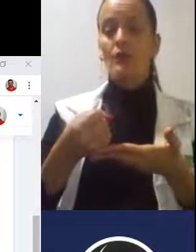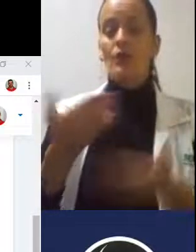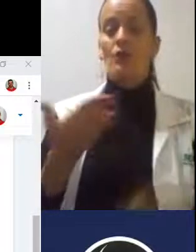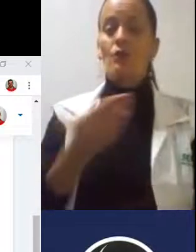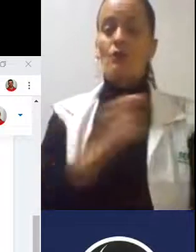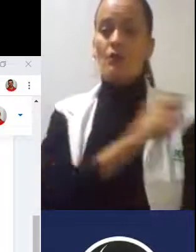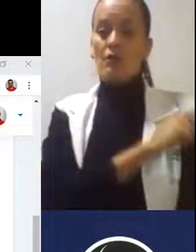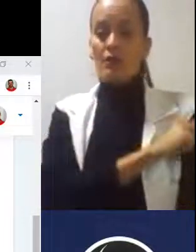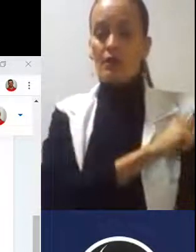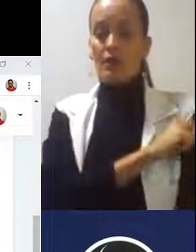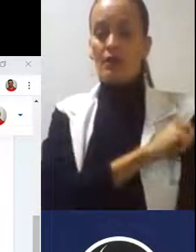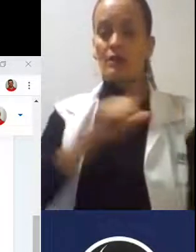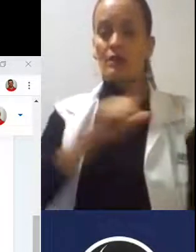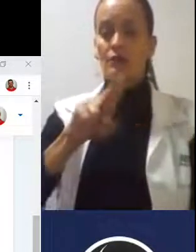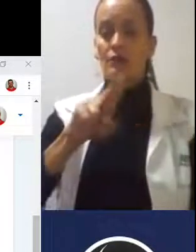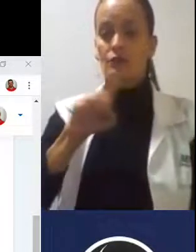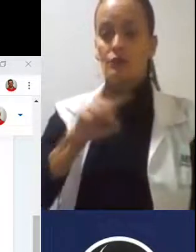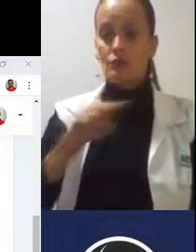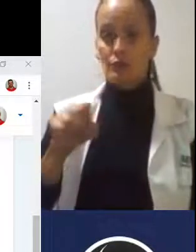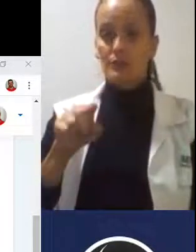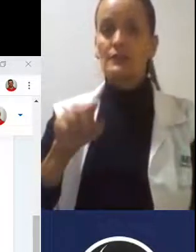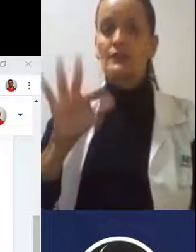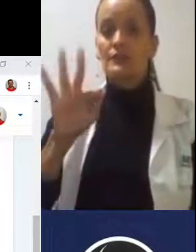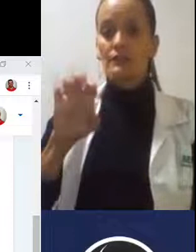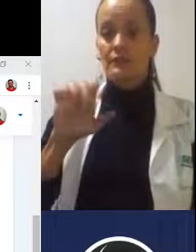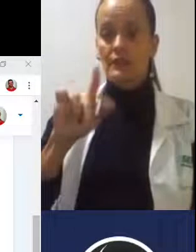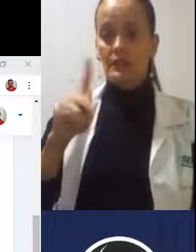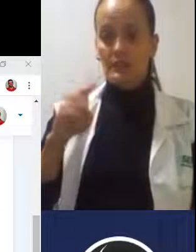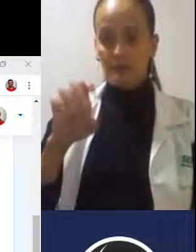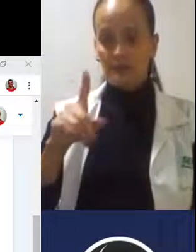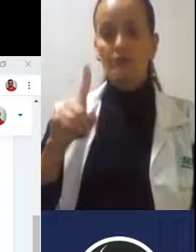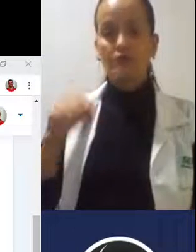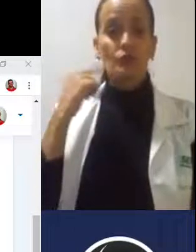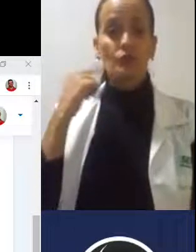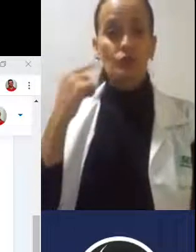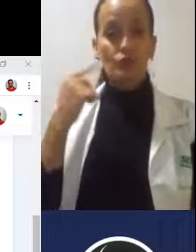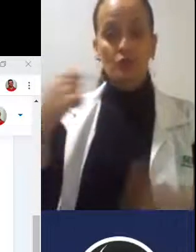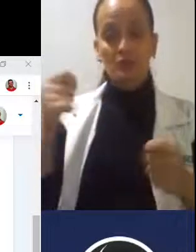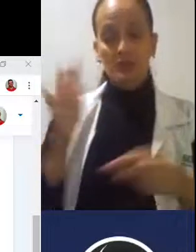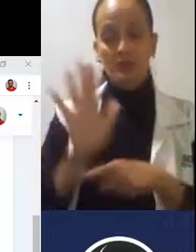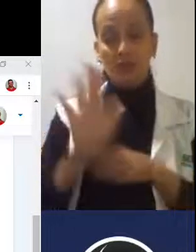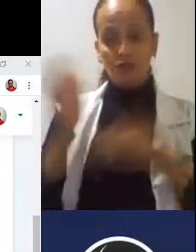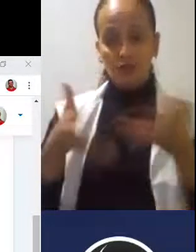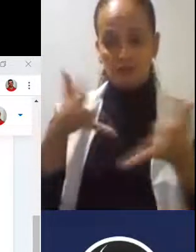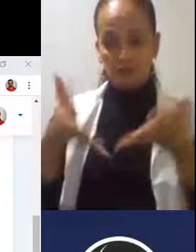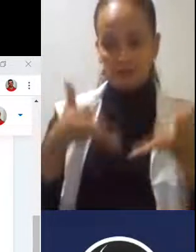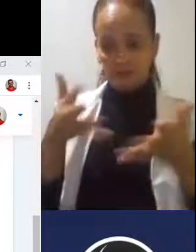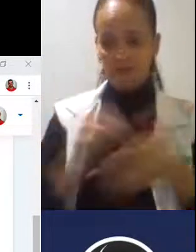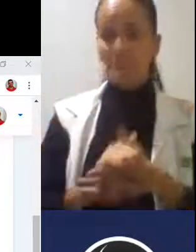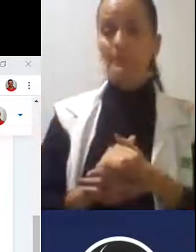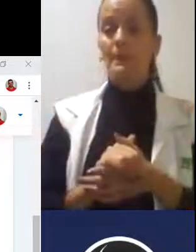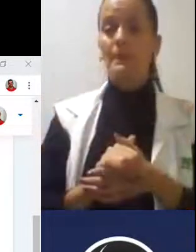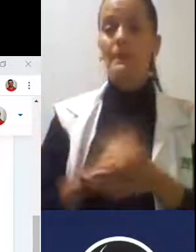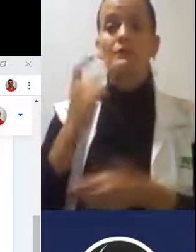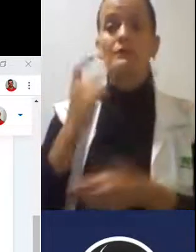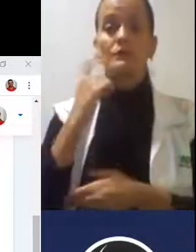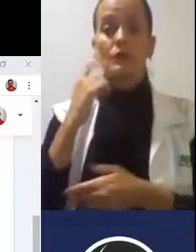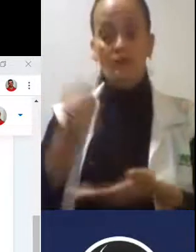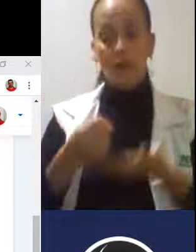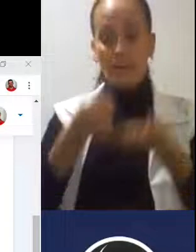que é um colega nosso que precisa de interpretação em Libras. Então, ela vai estar dando esse apoio